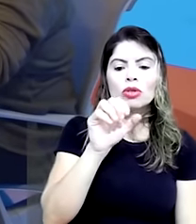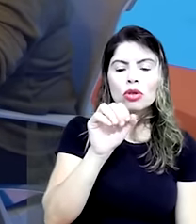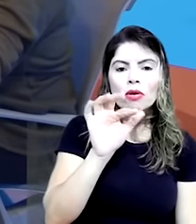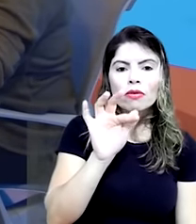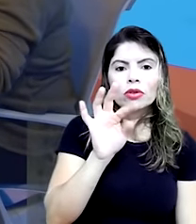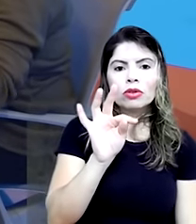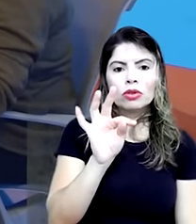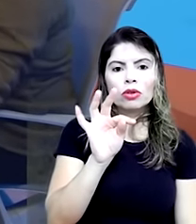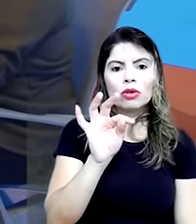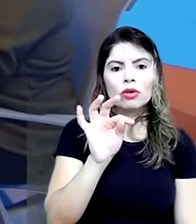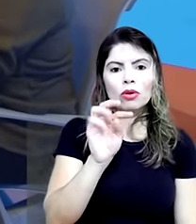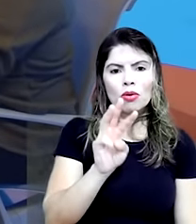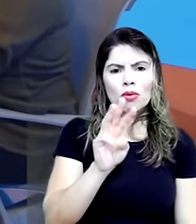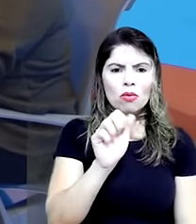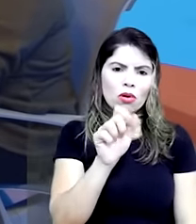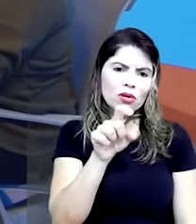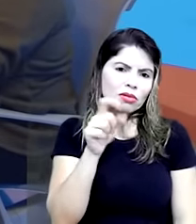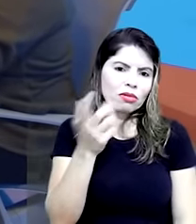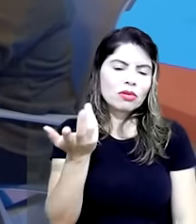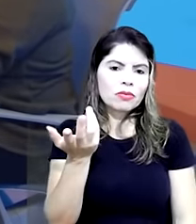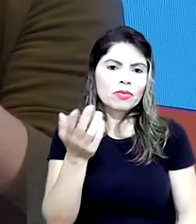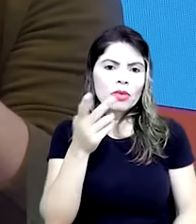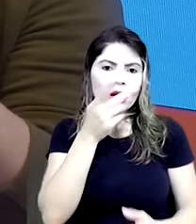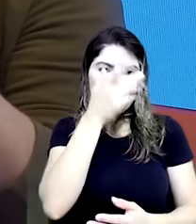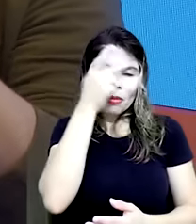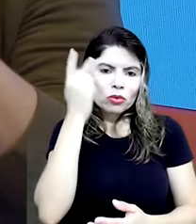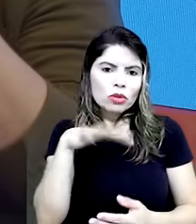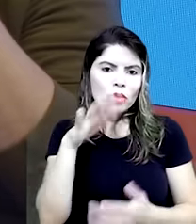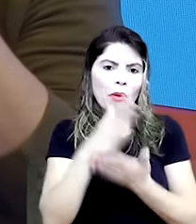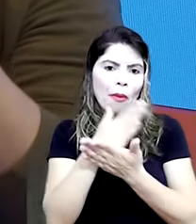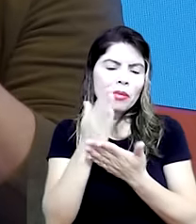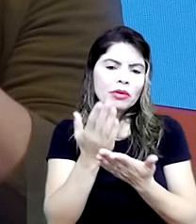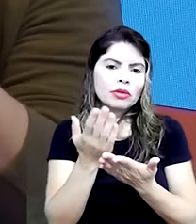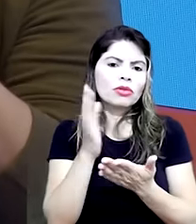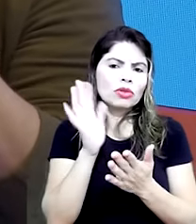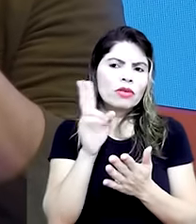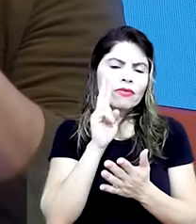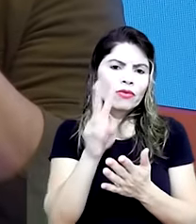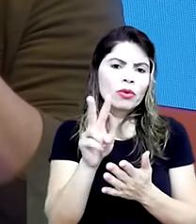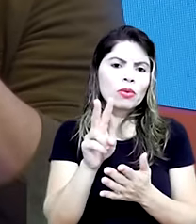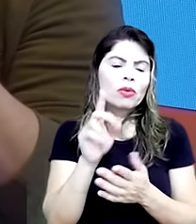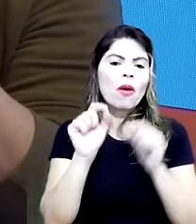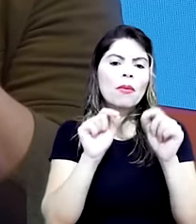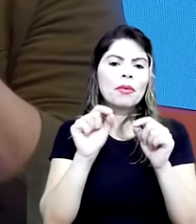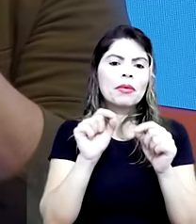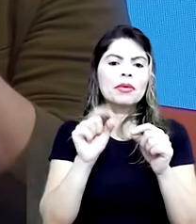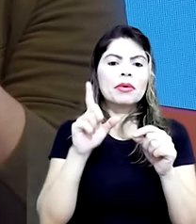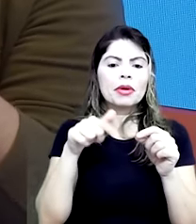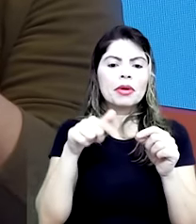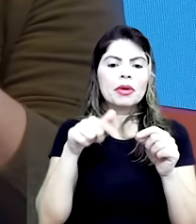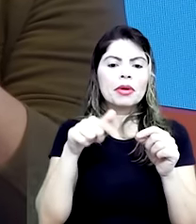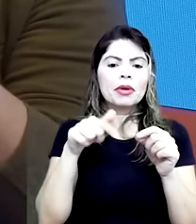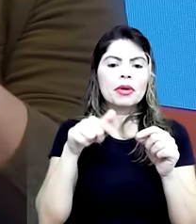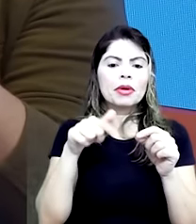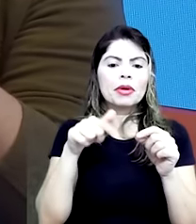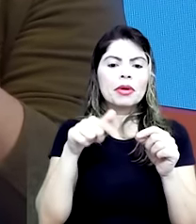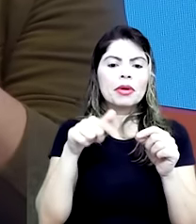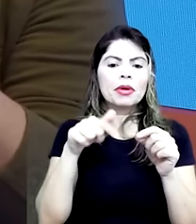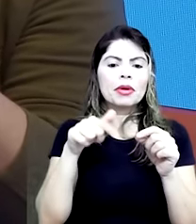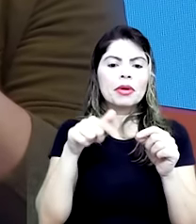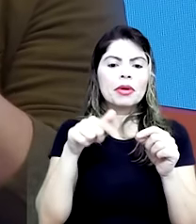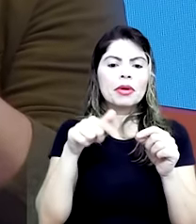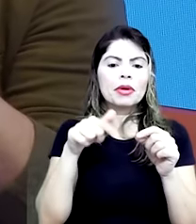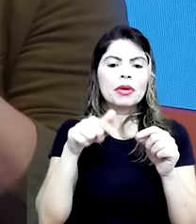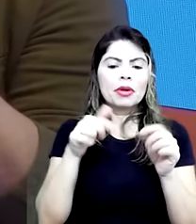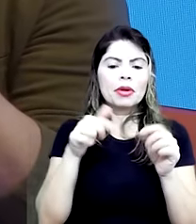estúdio ou viu por aí ela nada mais é do que uma caixa que ela vai refletir a luz né uma um um holofote e ela tem